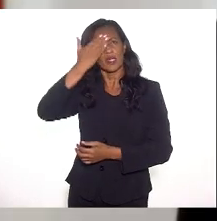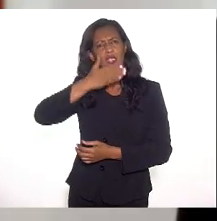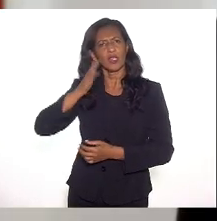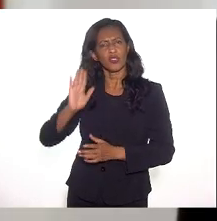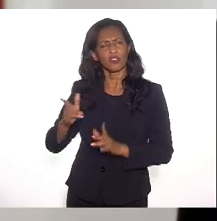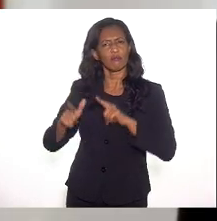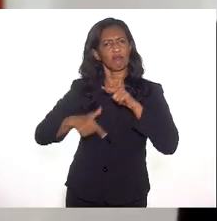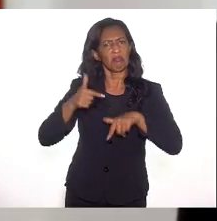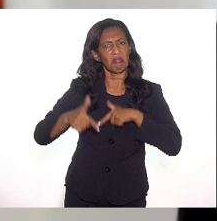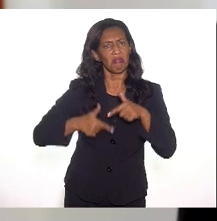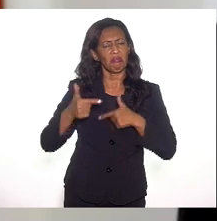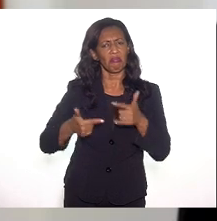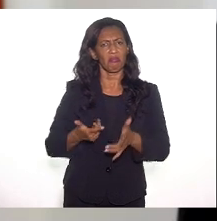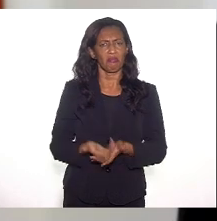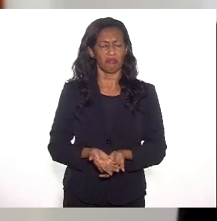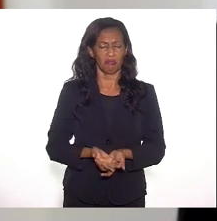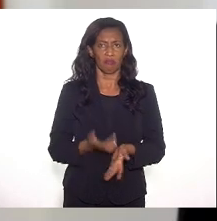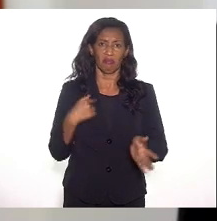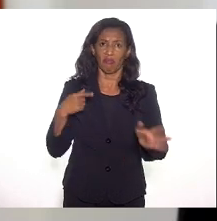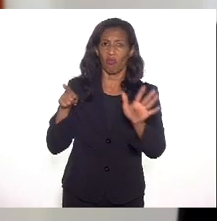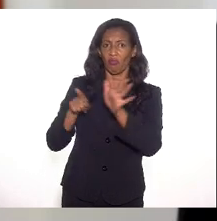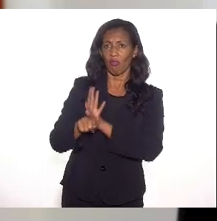Alguém que deseje